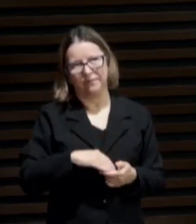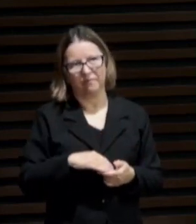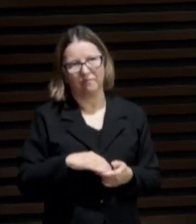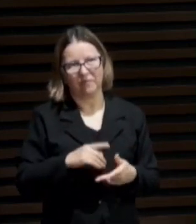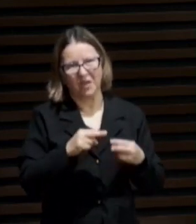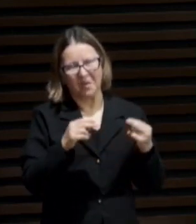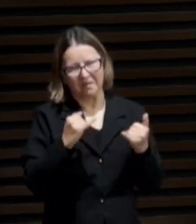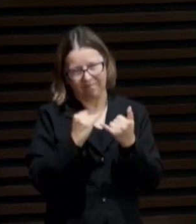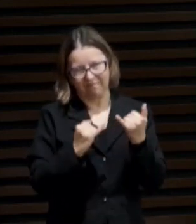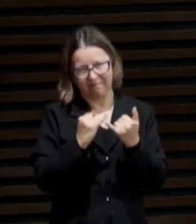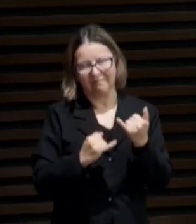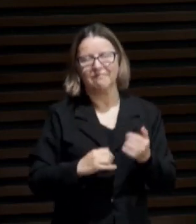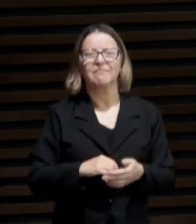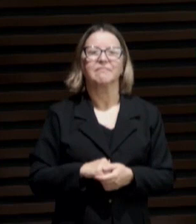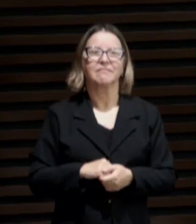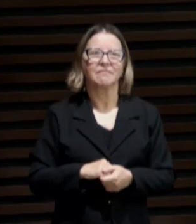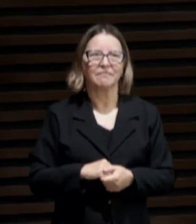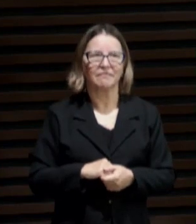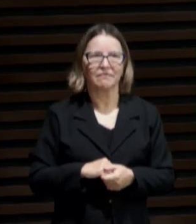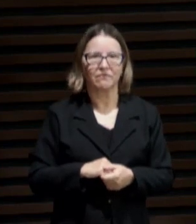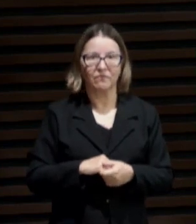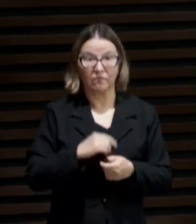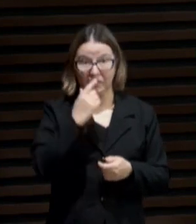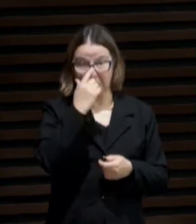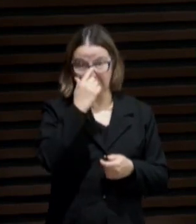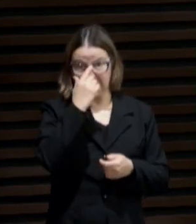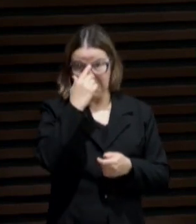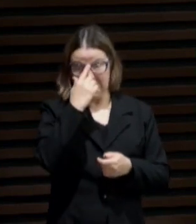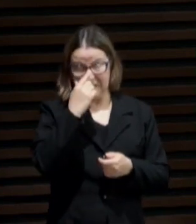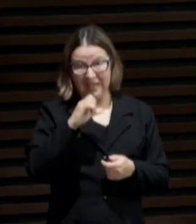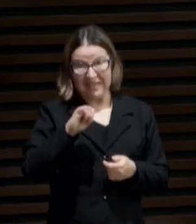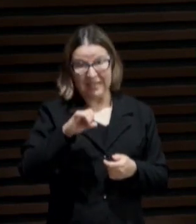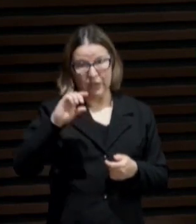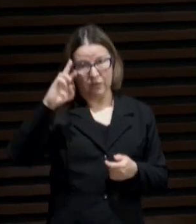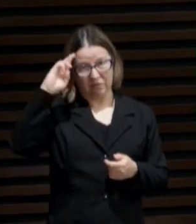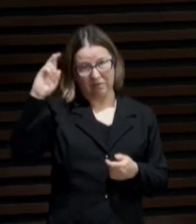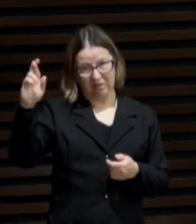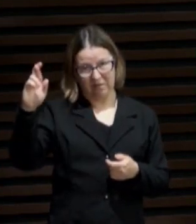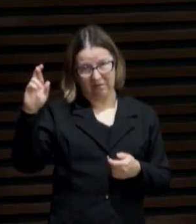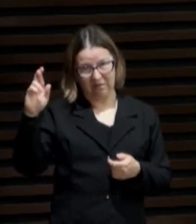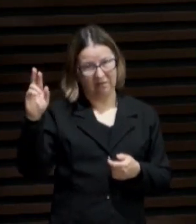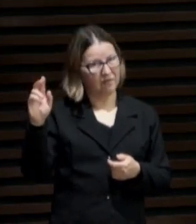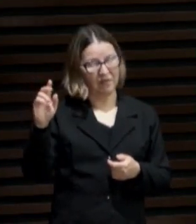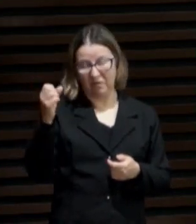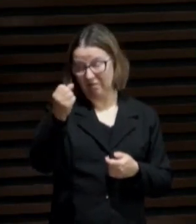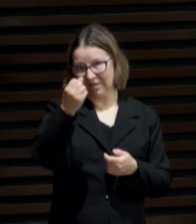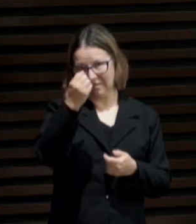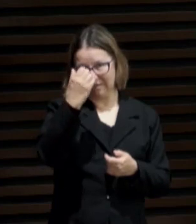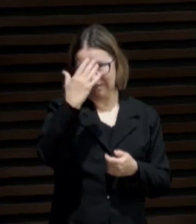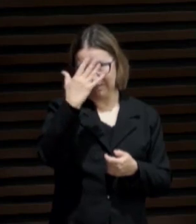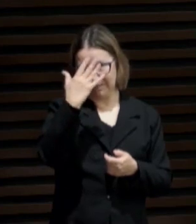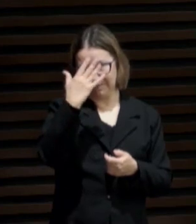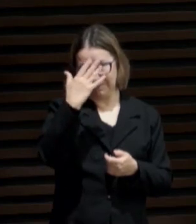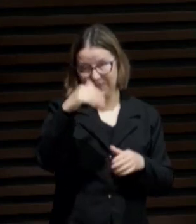outras coisitas más. Se o Senhor, primeiramente, não nos regenerar,